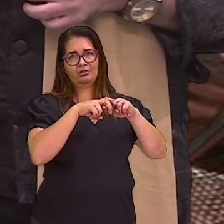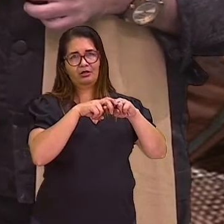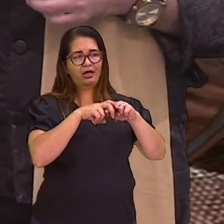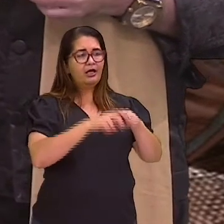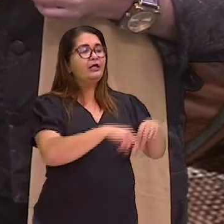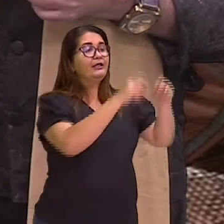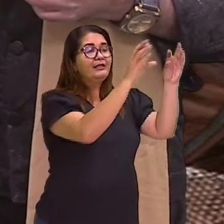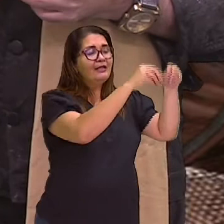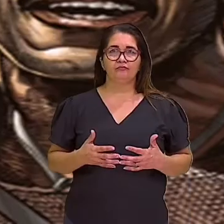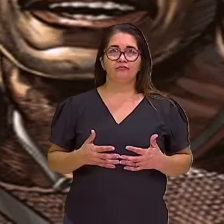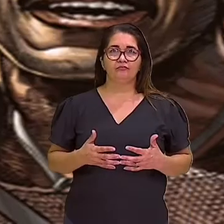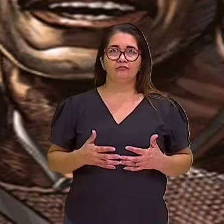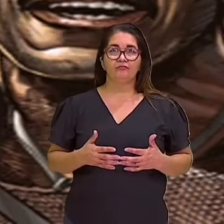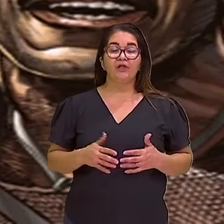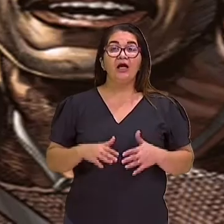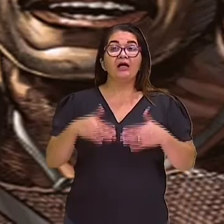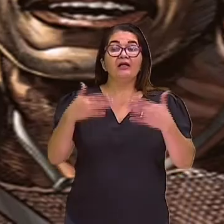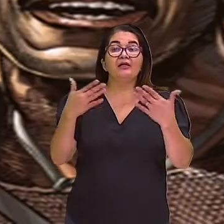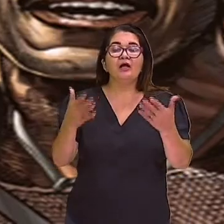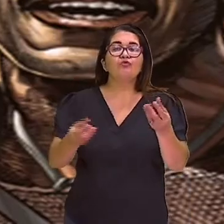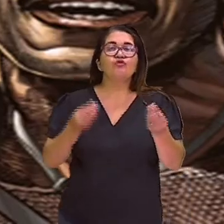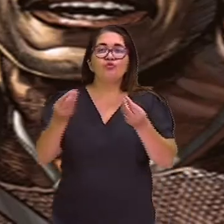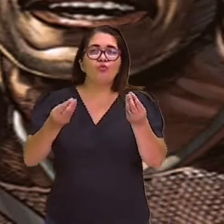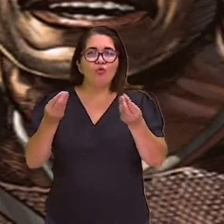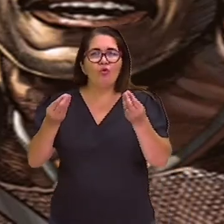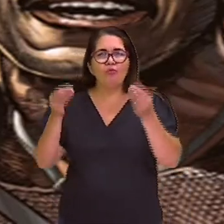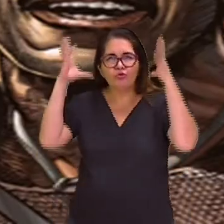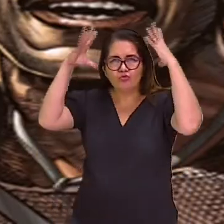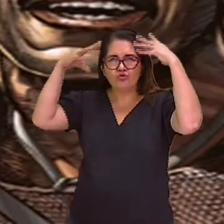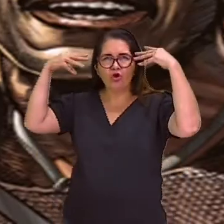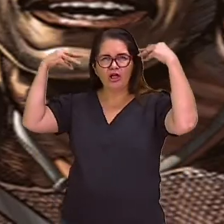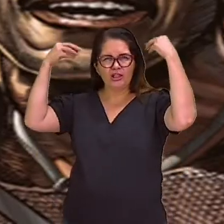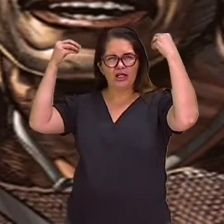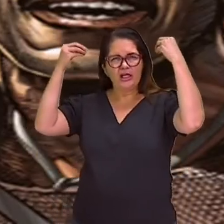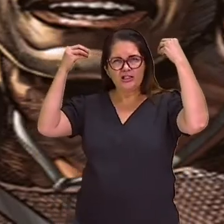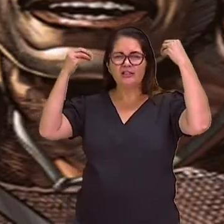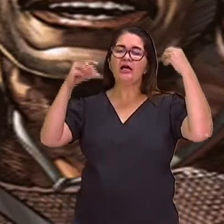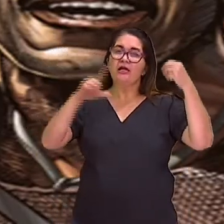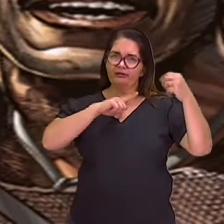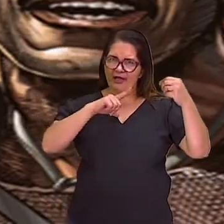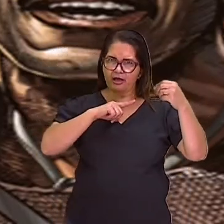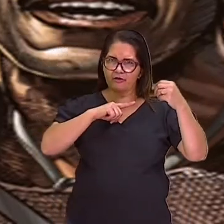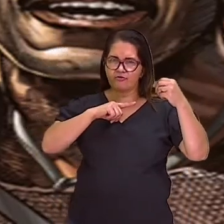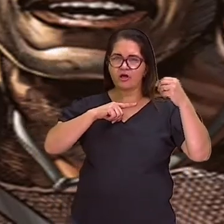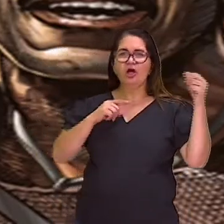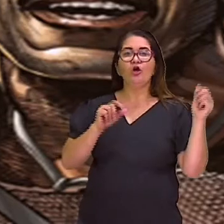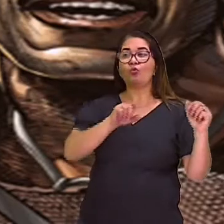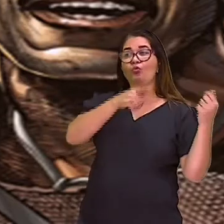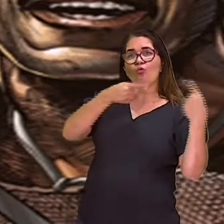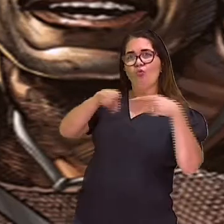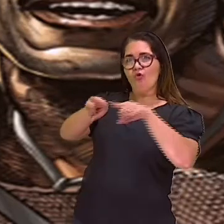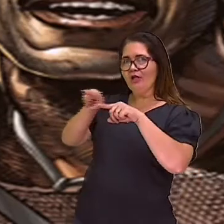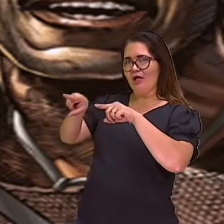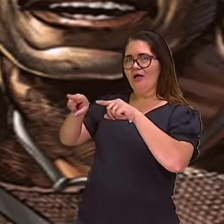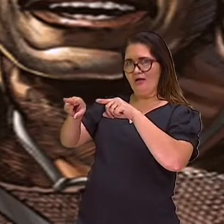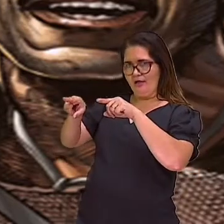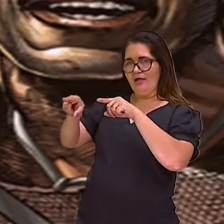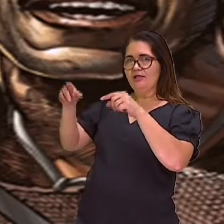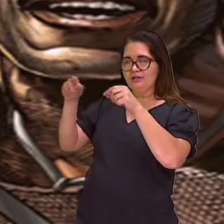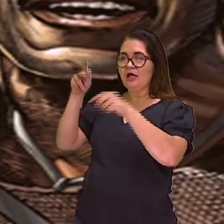Fernandes Vieira. A mobilização contra os holandeses teve a participação de donos de engenhos